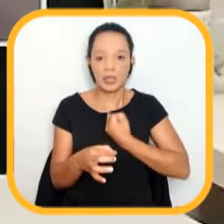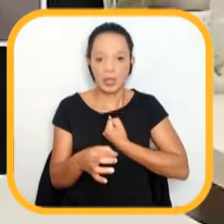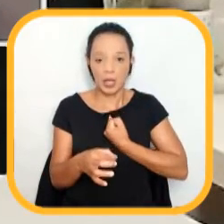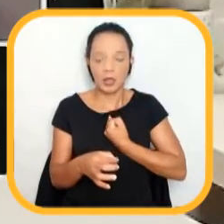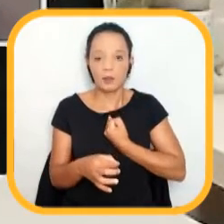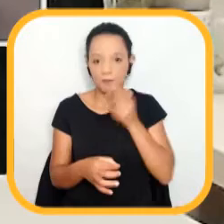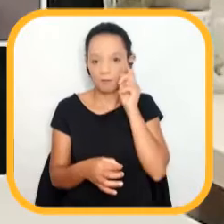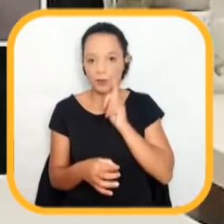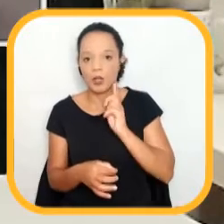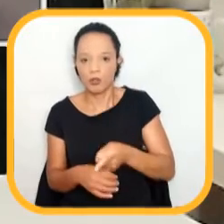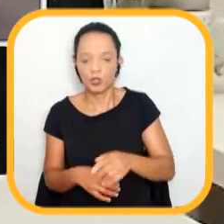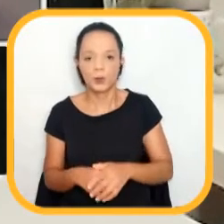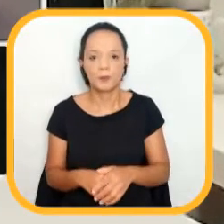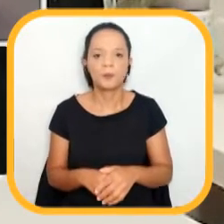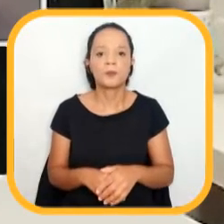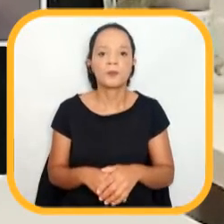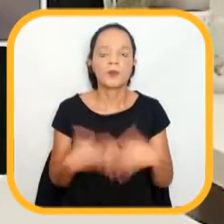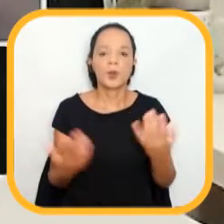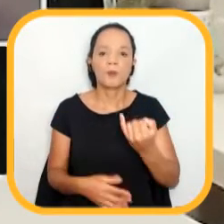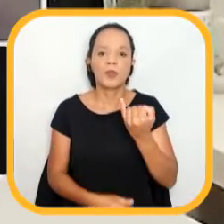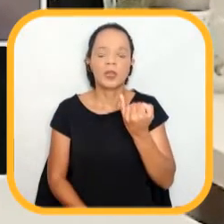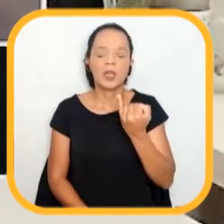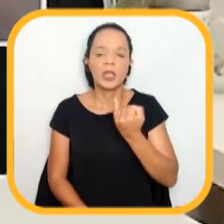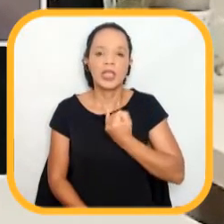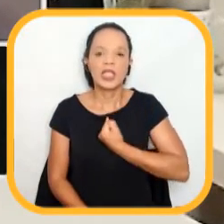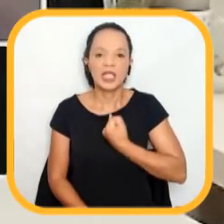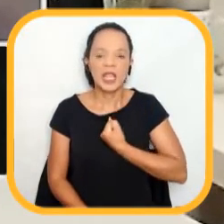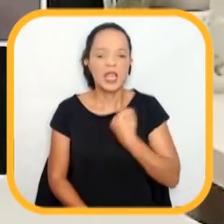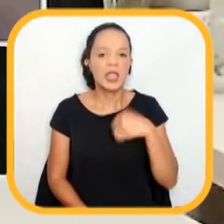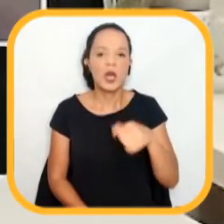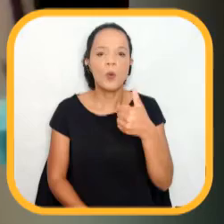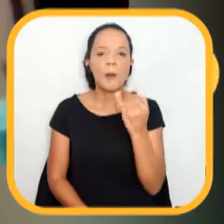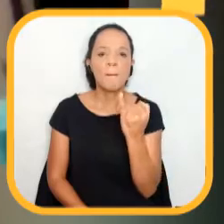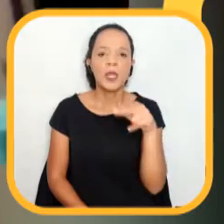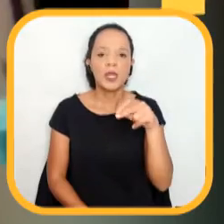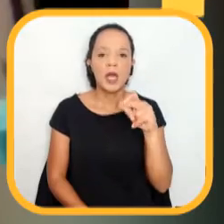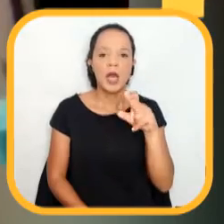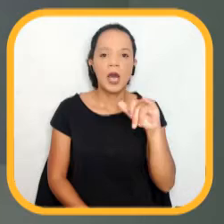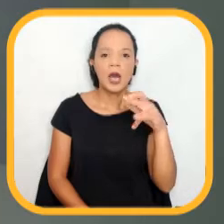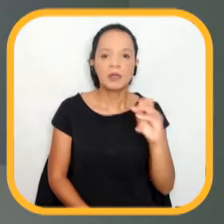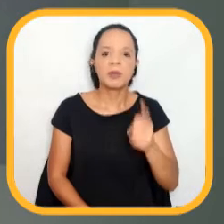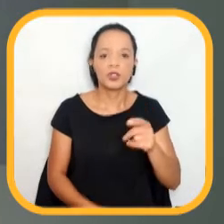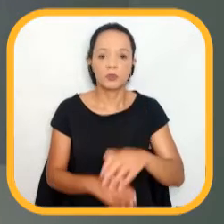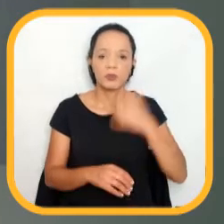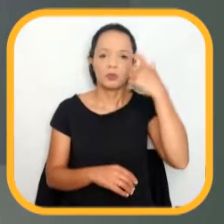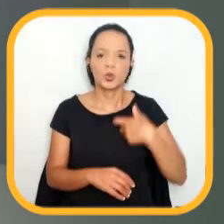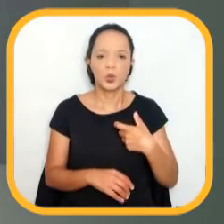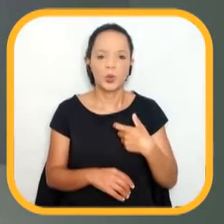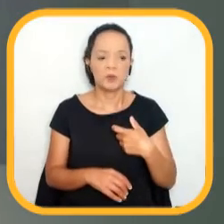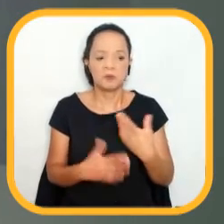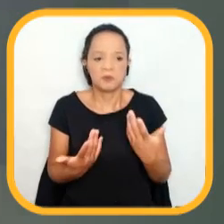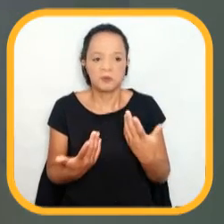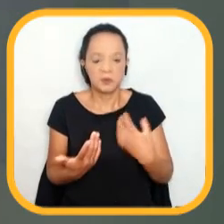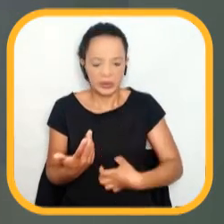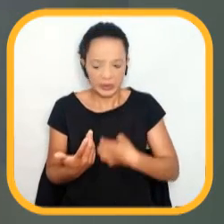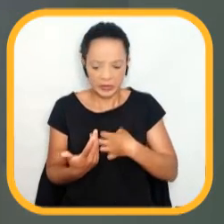sua identidade de género. E o que é, afinal, uma identidade não binária? É uma pessoa que